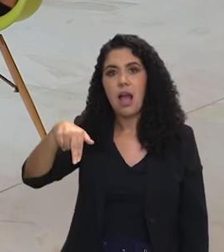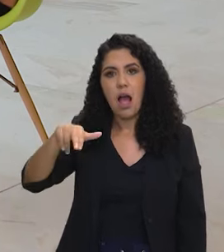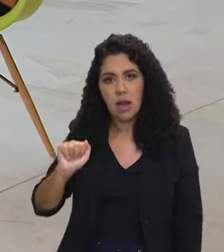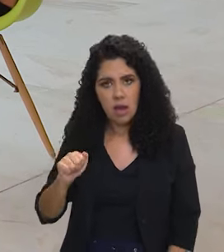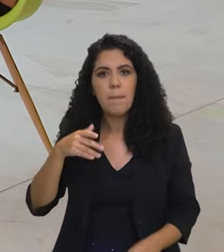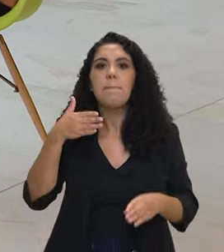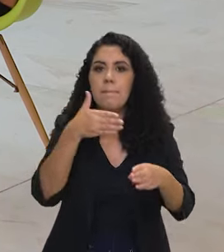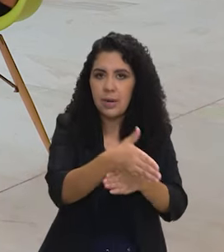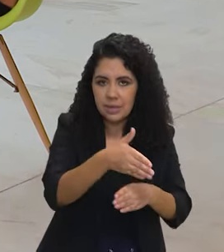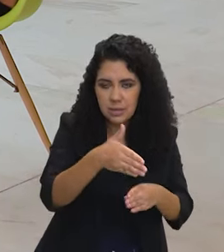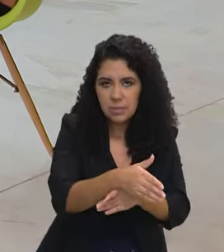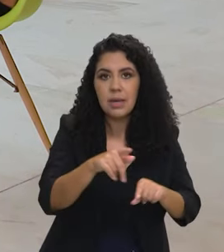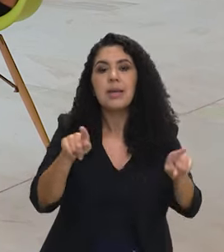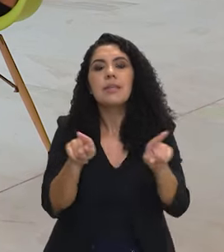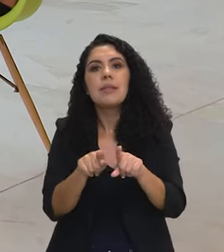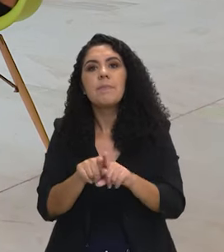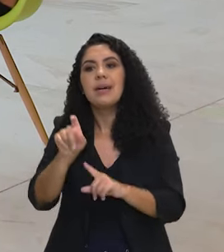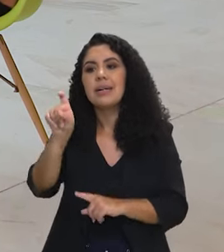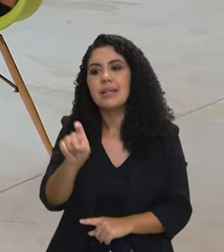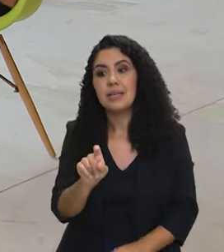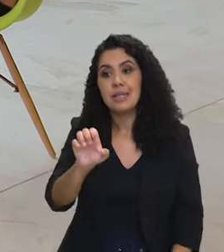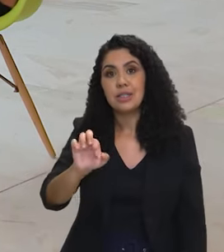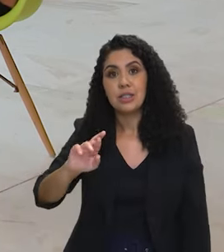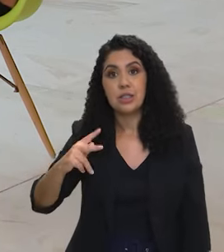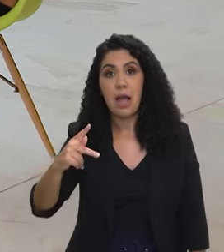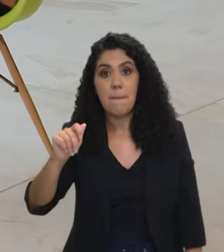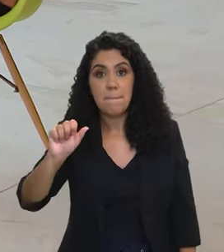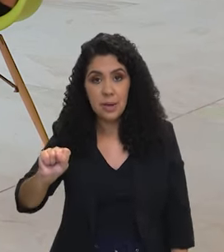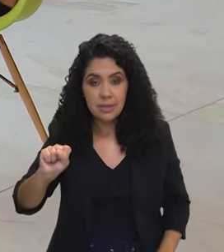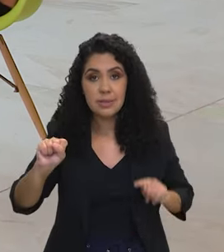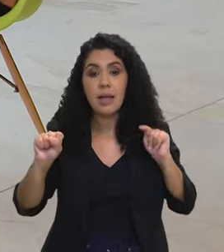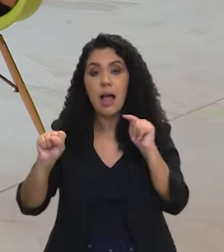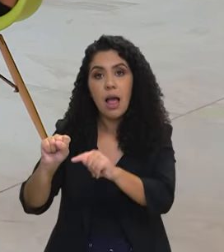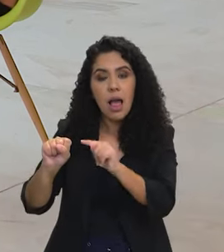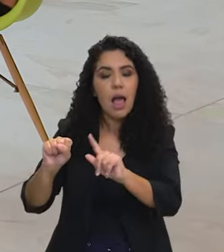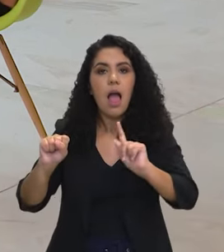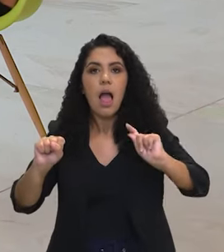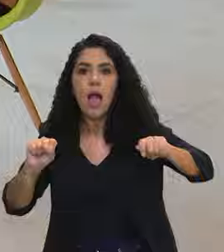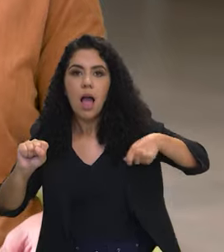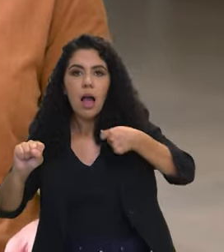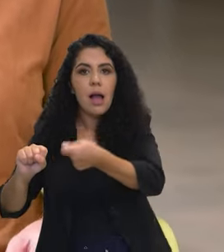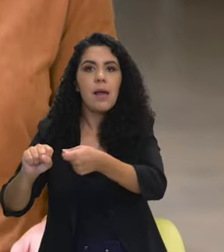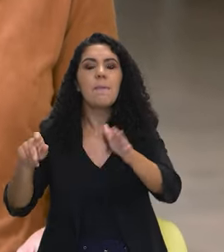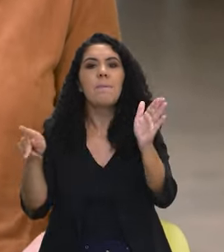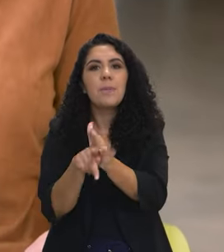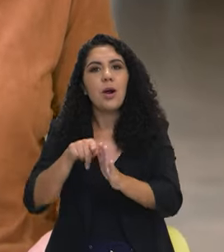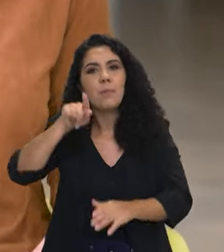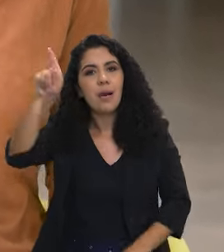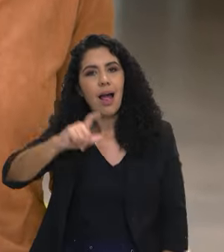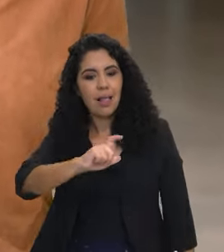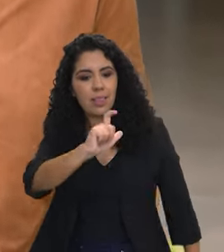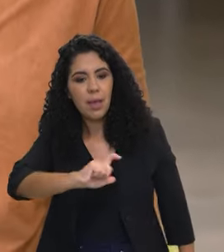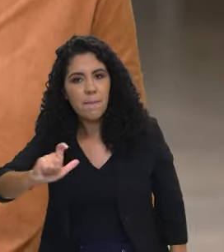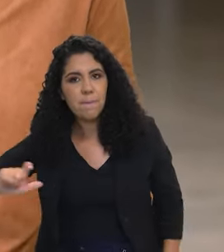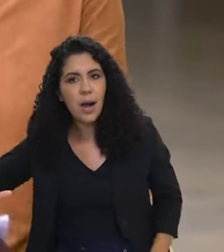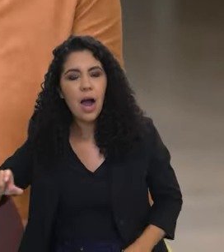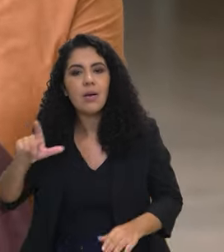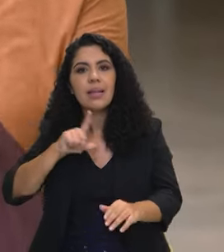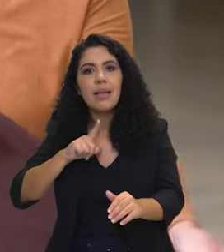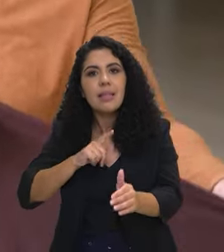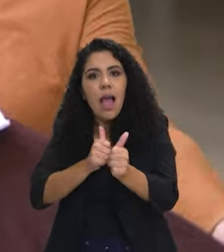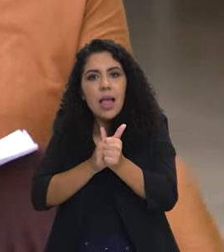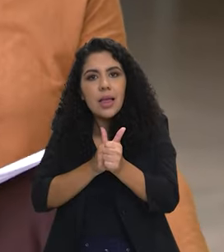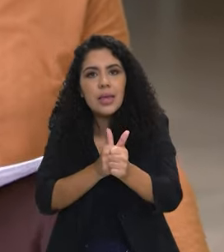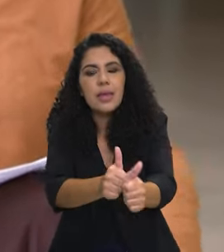Rosito, e a trilha dos Sherpa. Os Sherpa é o nome que é dado no Nepal, pastores, isso, né? Para os guias